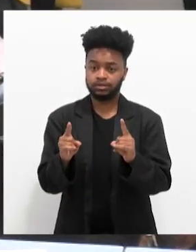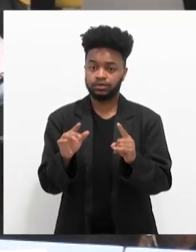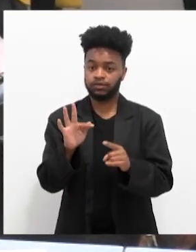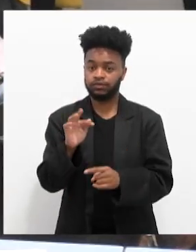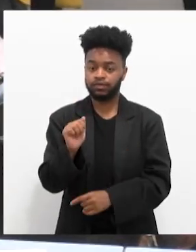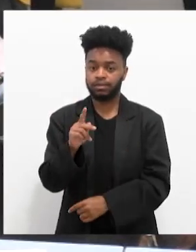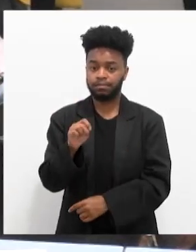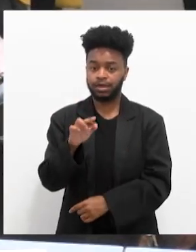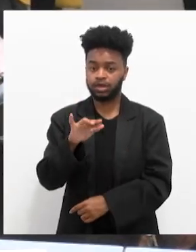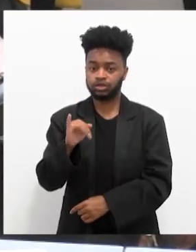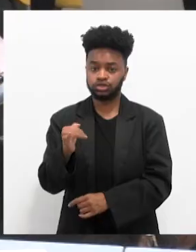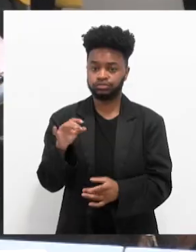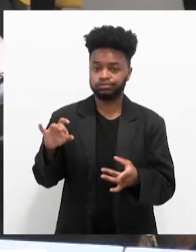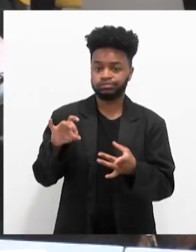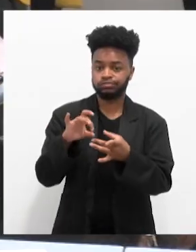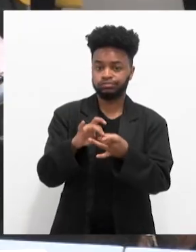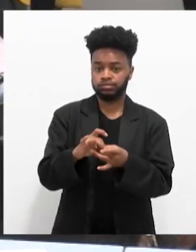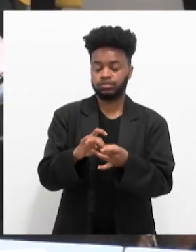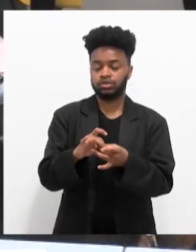ao governo do Estado.